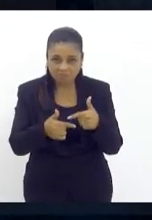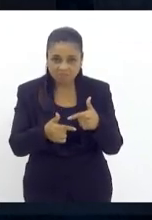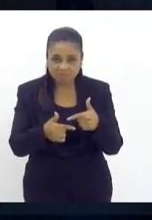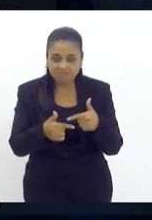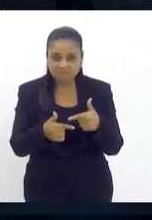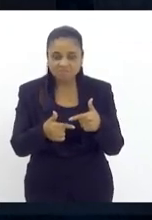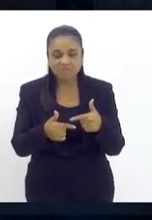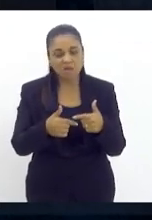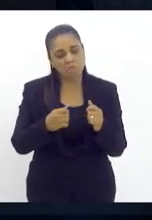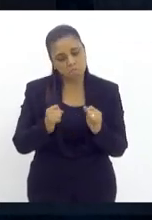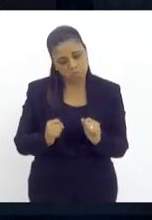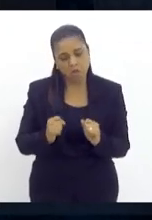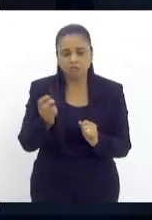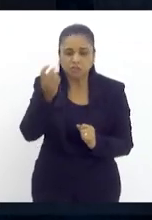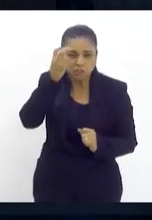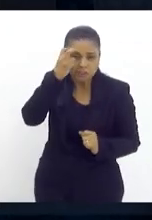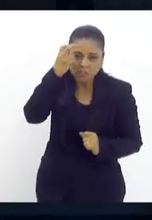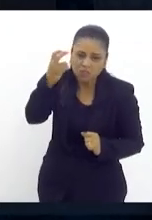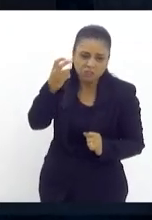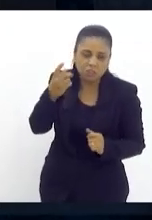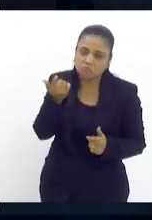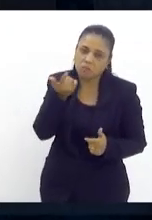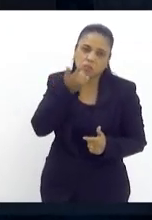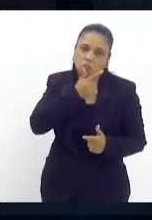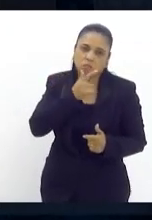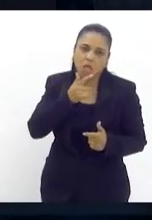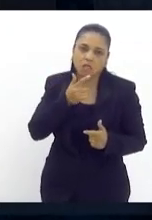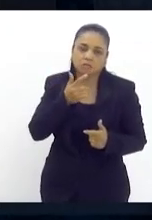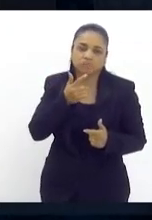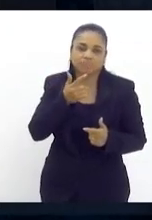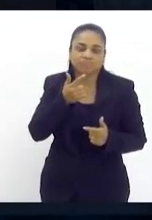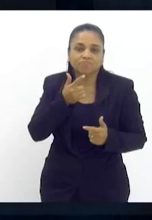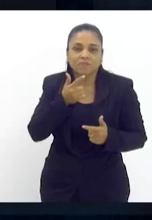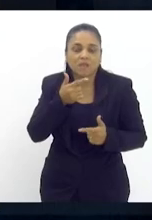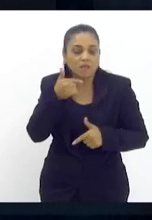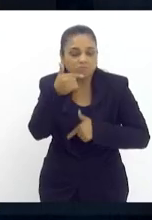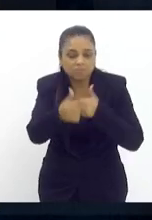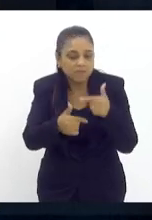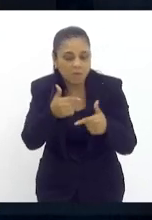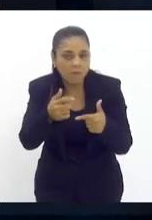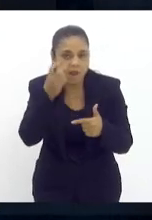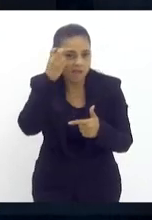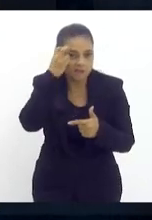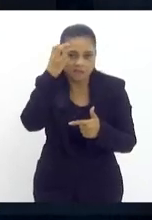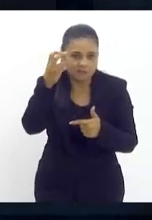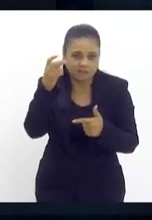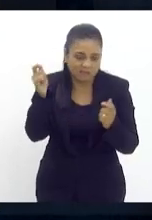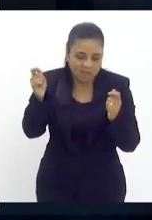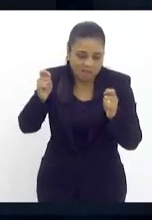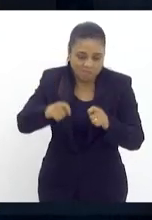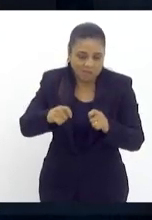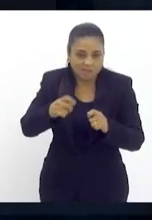muito inteligente e não usar dessa inteligência, não ter a capacidade de colocar as ideias e a